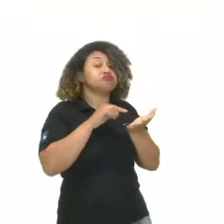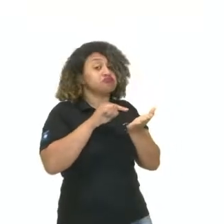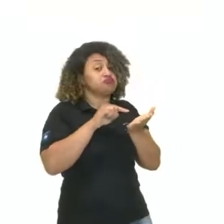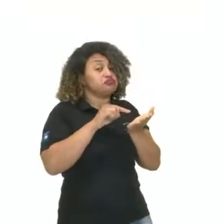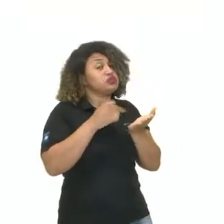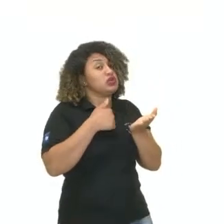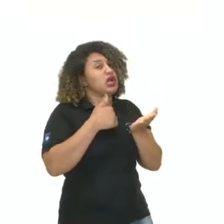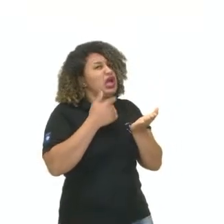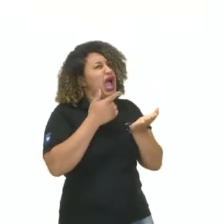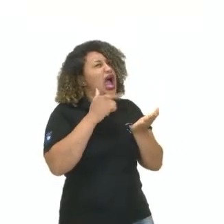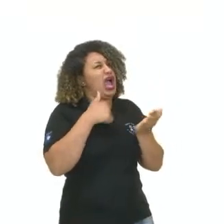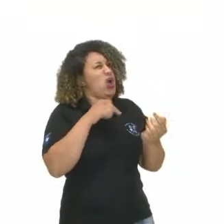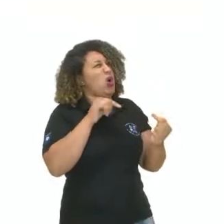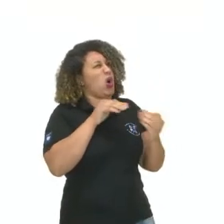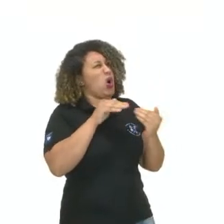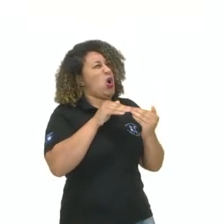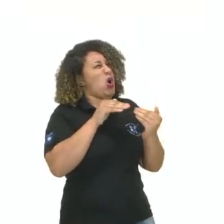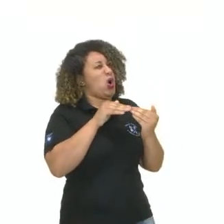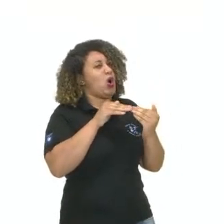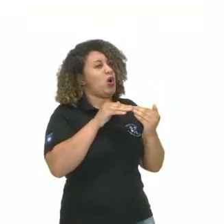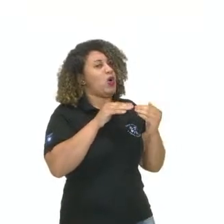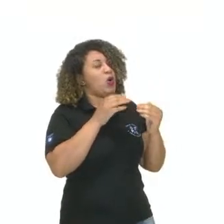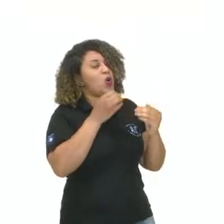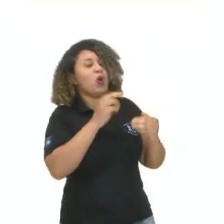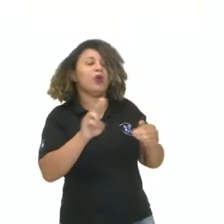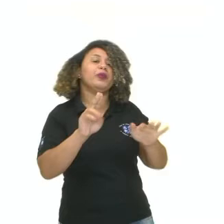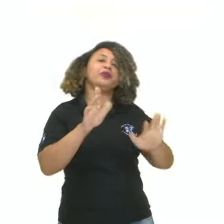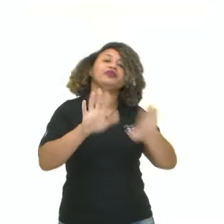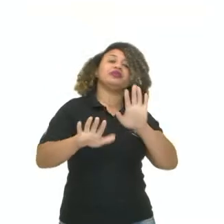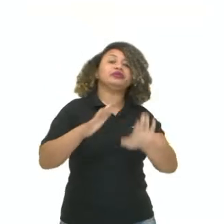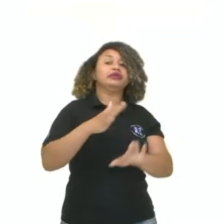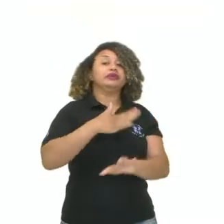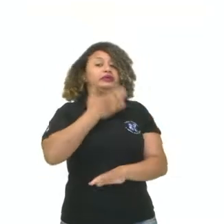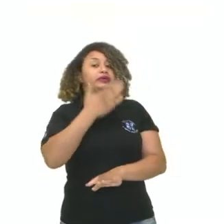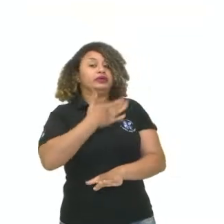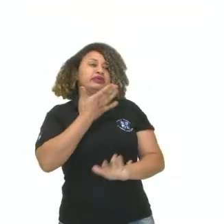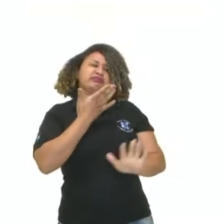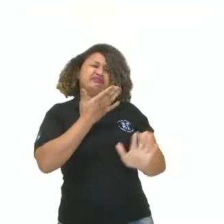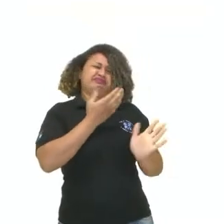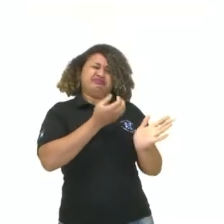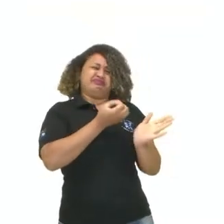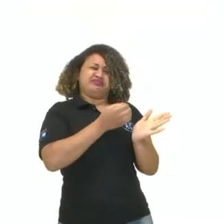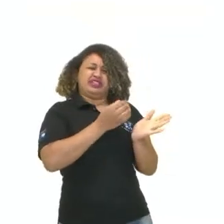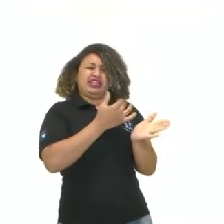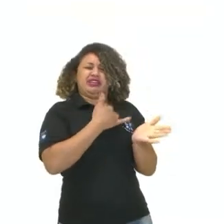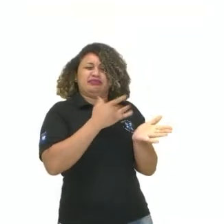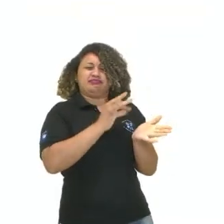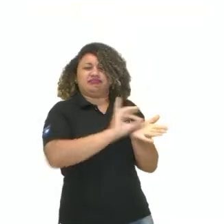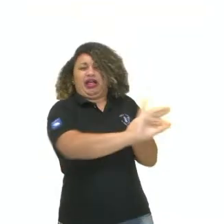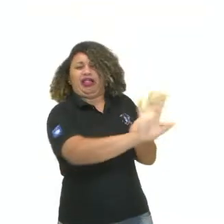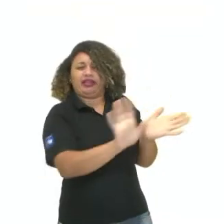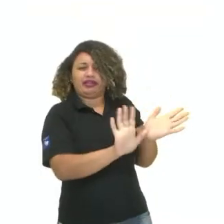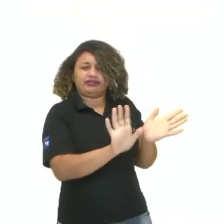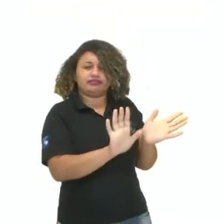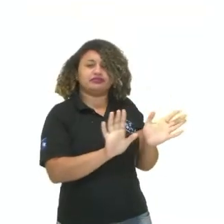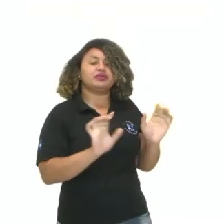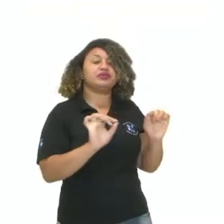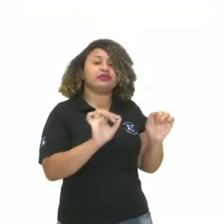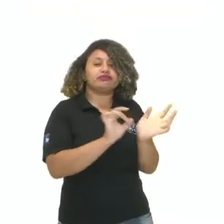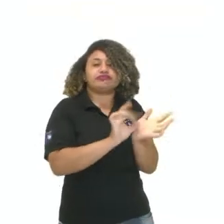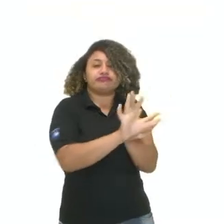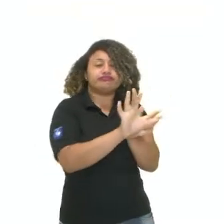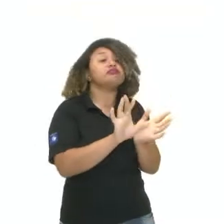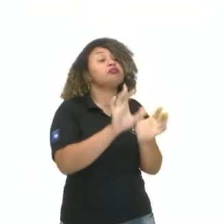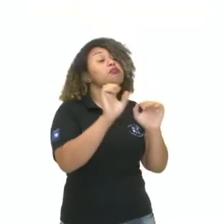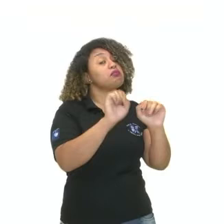suas convicções, ou então causa muita surpresa ou repulsa. Há chances de que a notícia seja